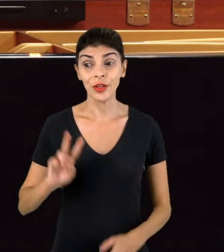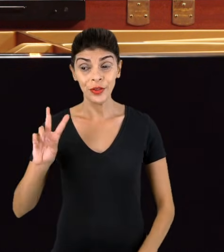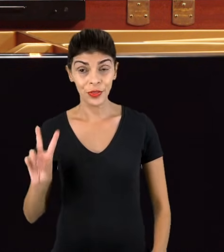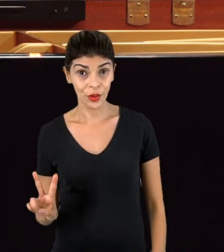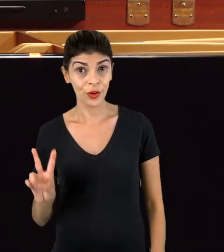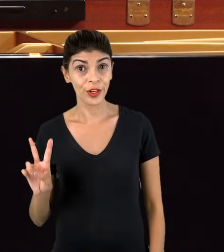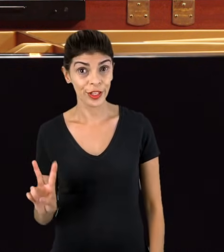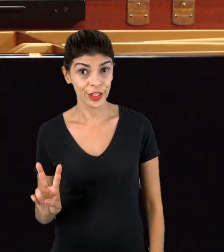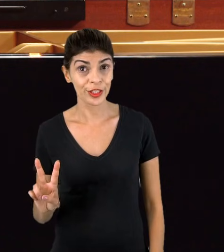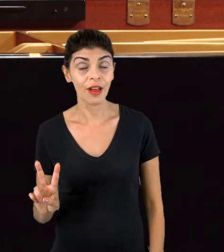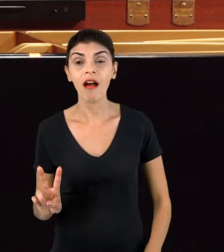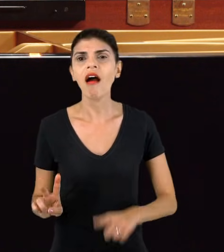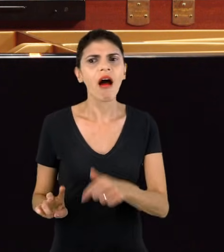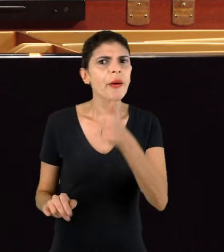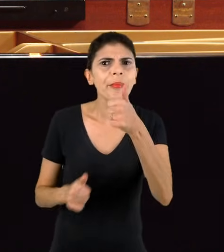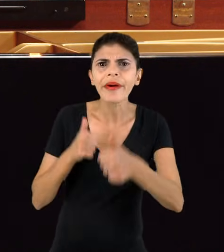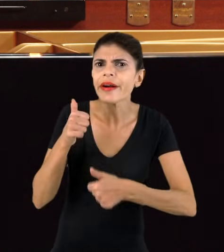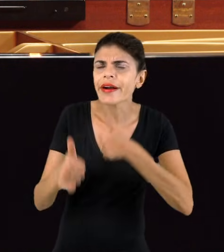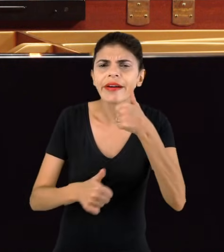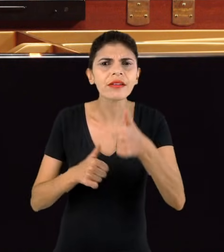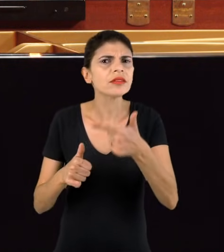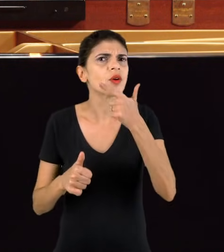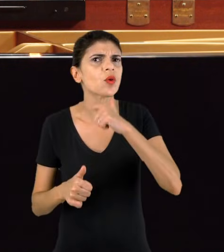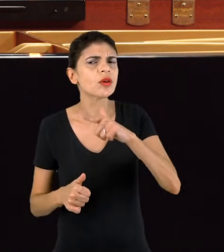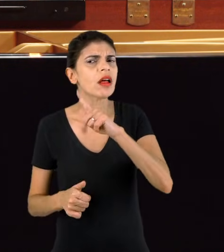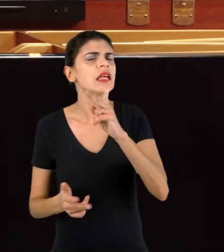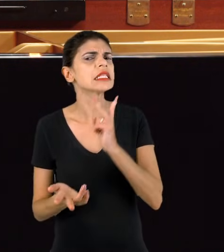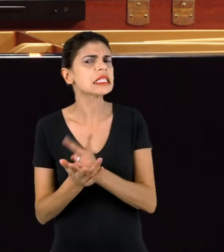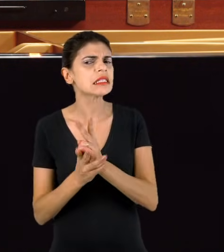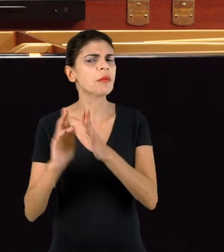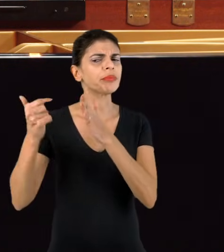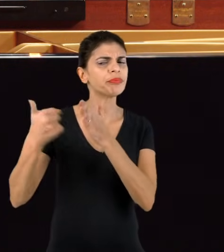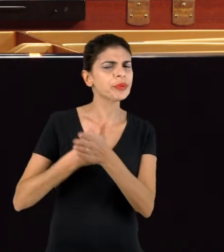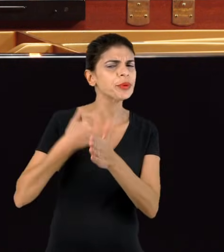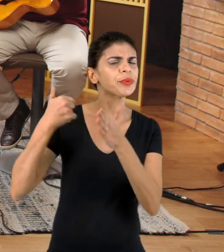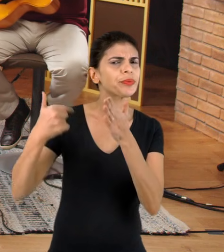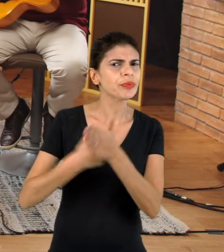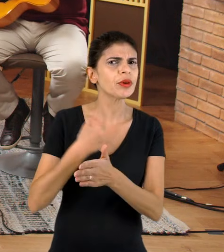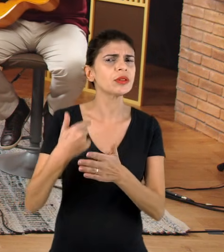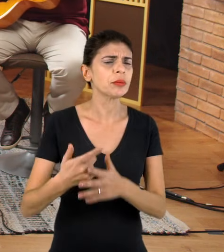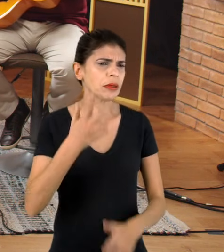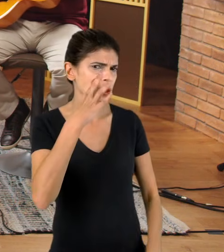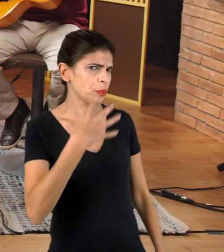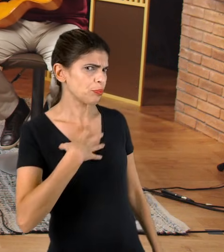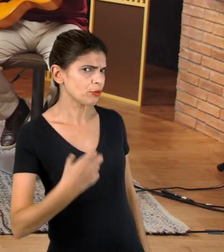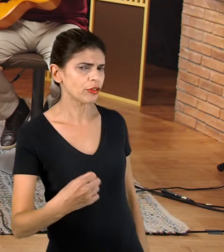E aí o 2 contra o... Aí ele, ah, beleza, mas tu não consegue... Ele sempre me questiona, cara.